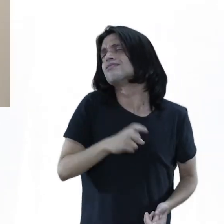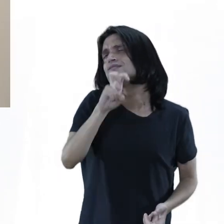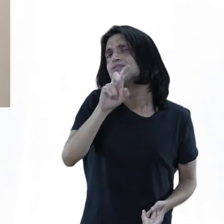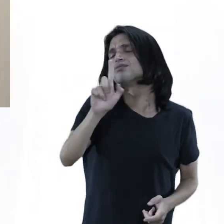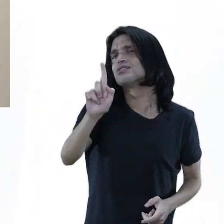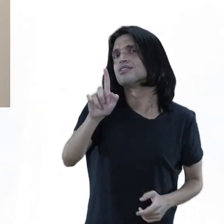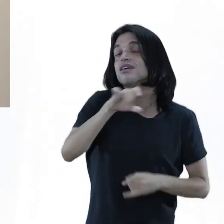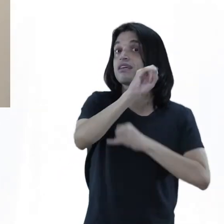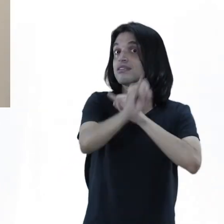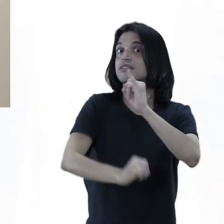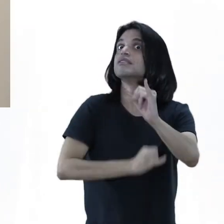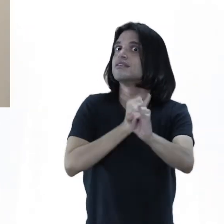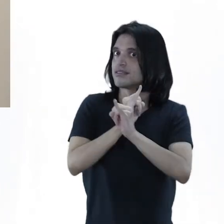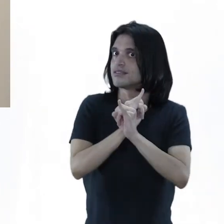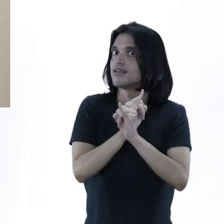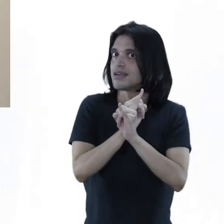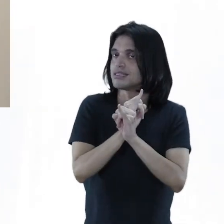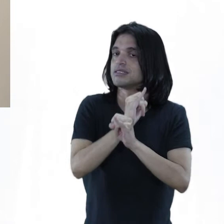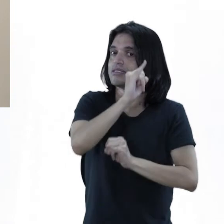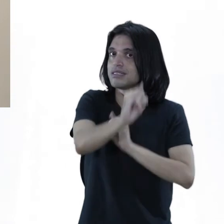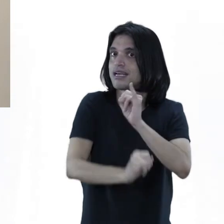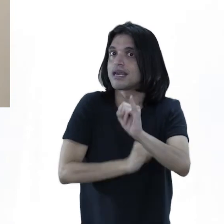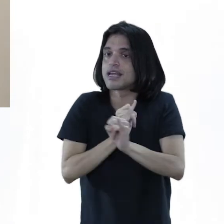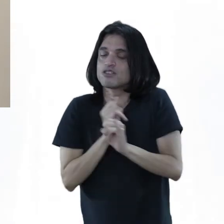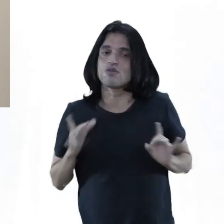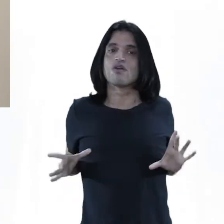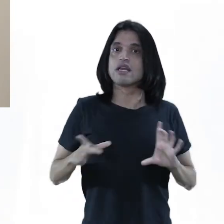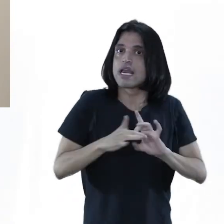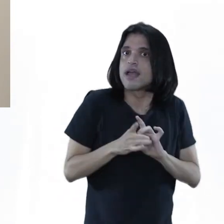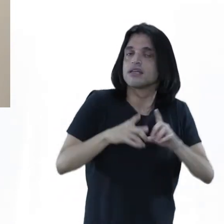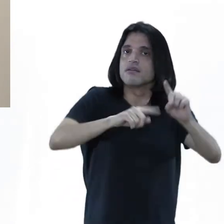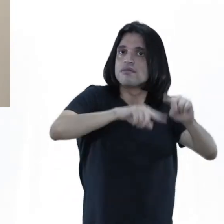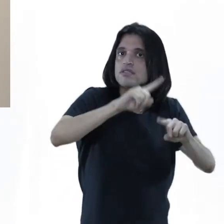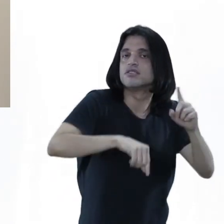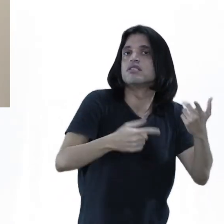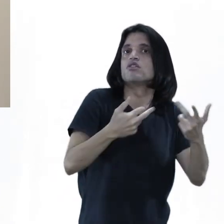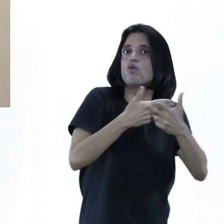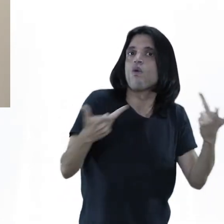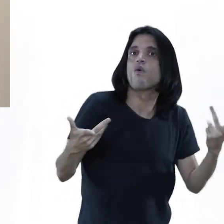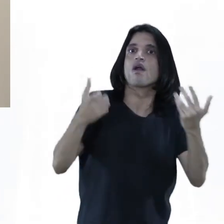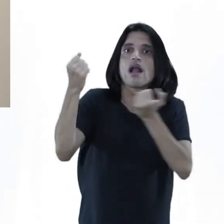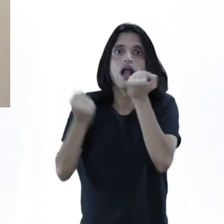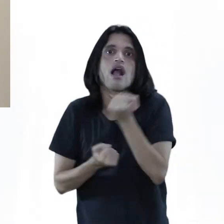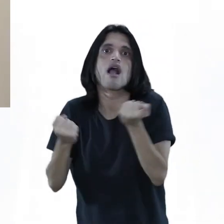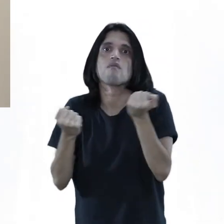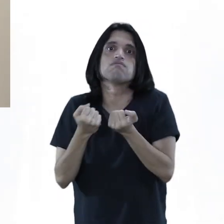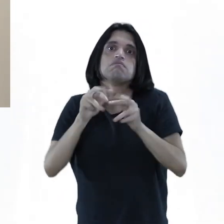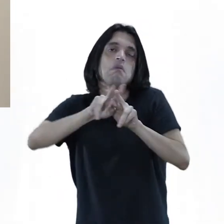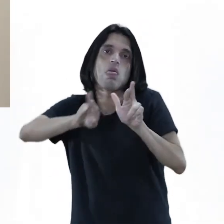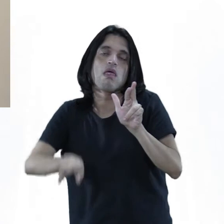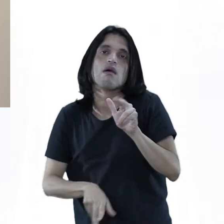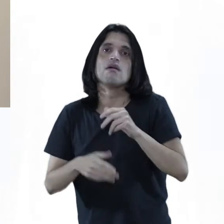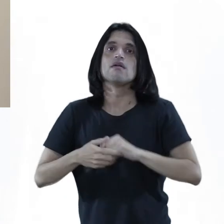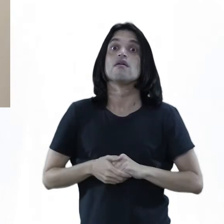que é o 5G? Primeiro que é a internet das coisas. A internet vai conectar objetos, carros, etc. Mais do